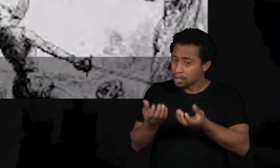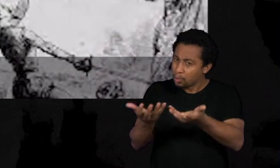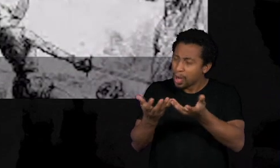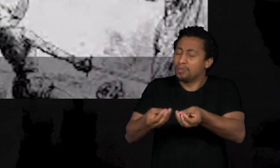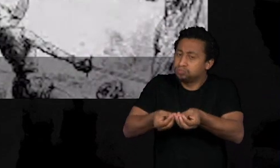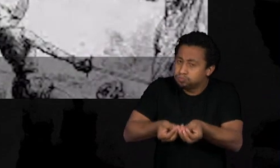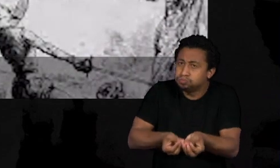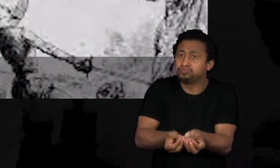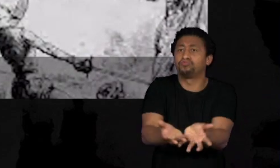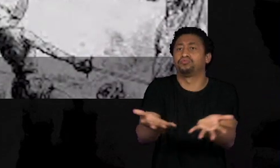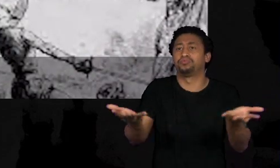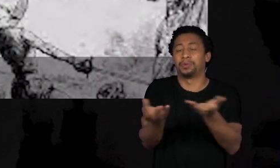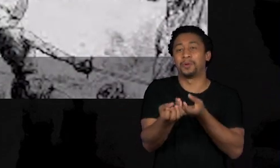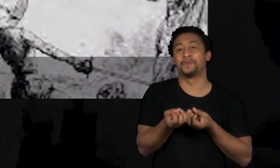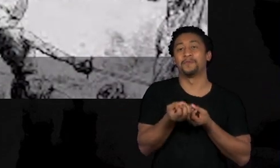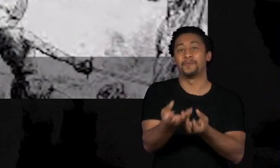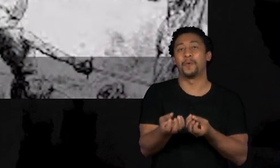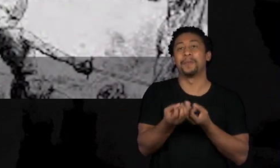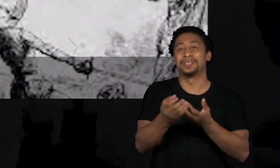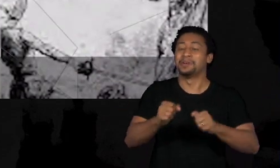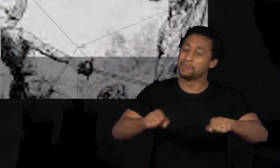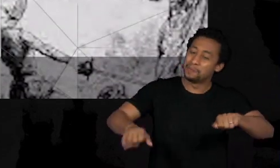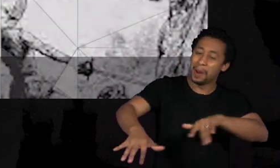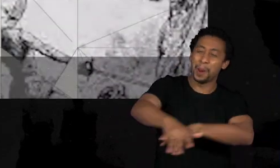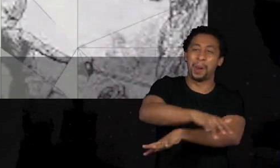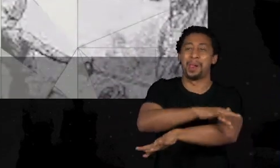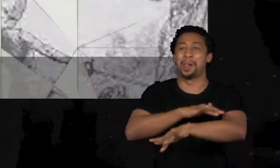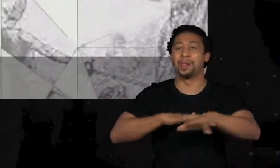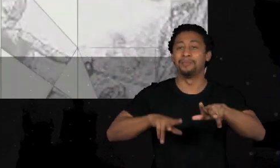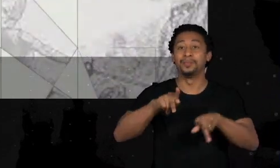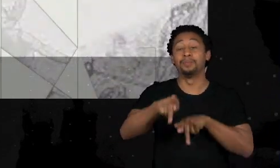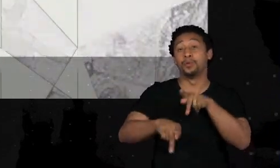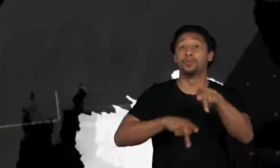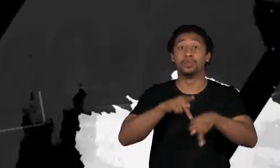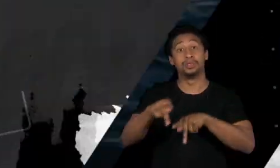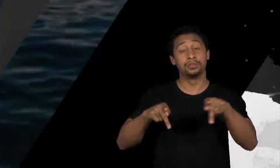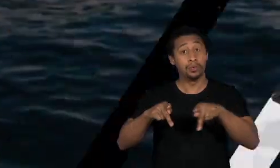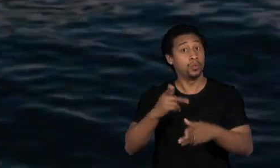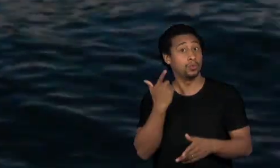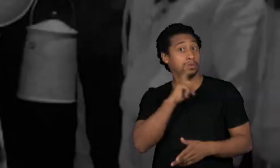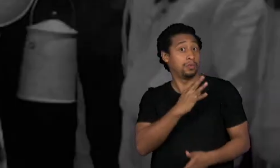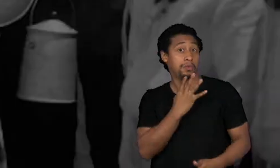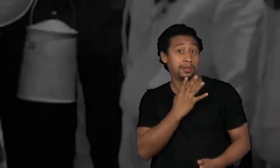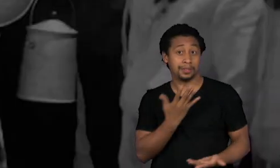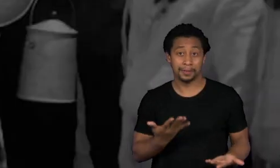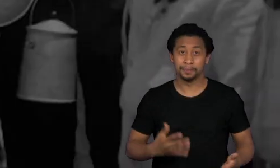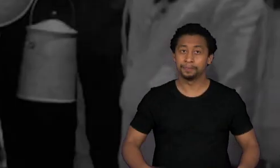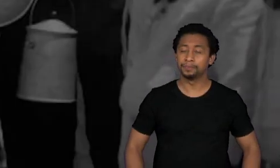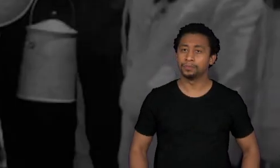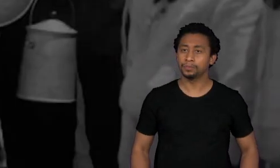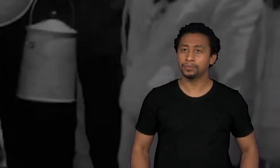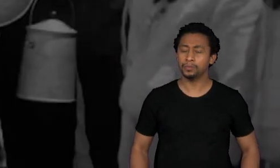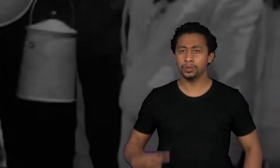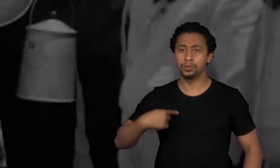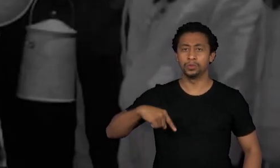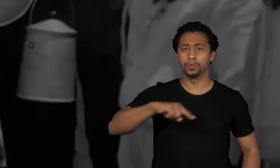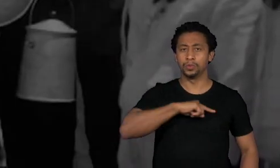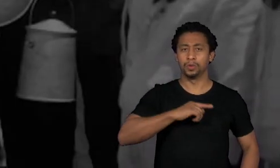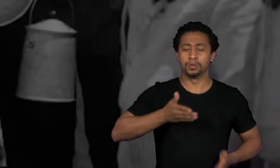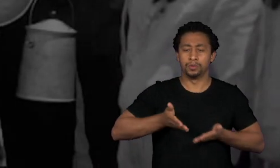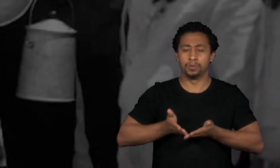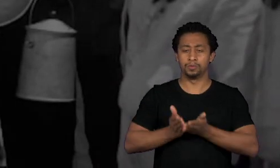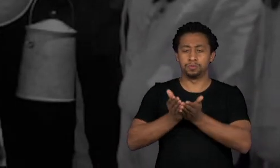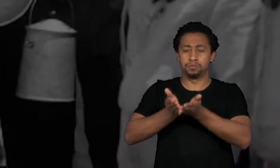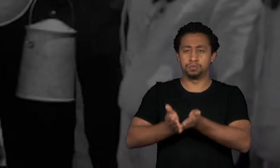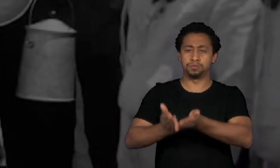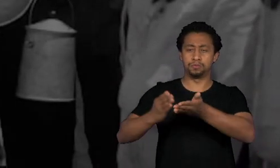disso algo mais popular, algo que vai para massa, né? Nós, marinheiros,